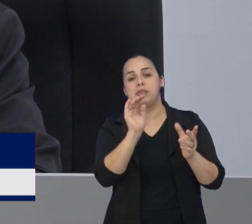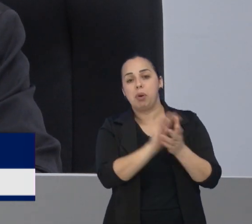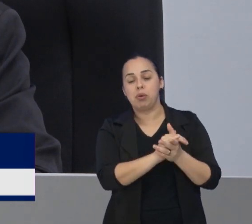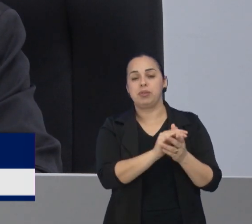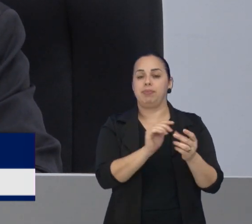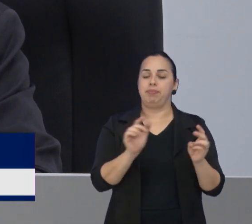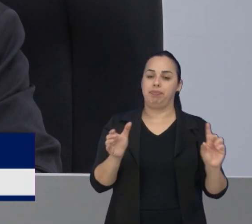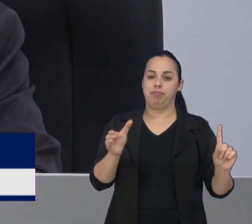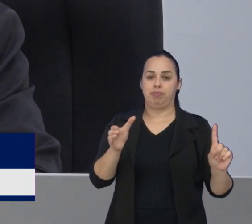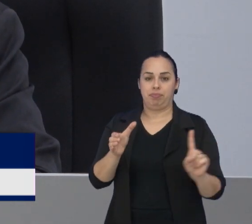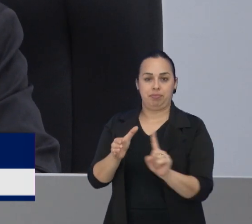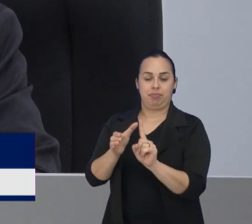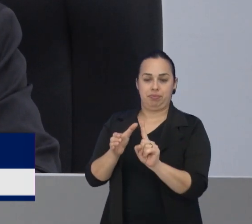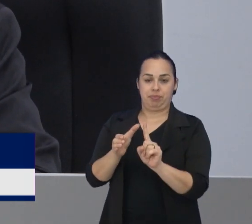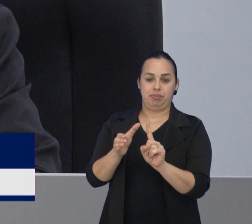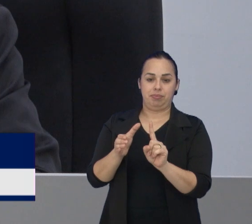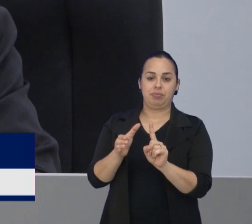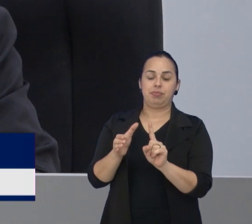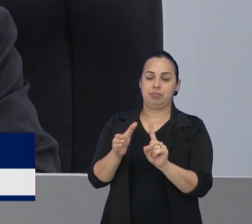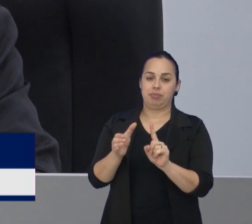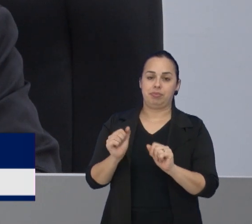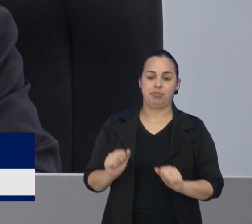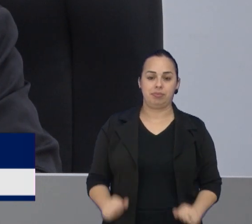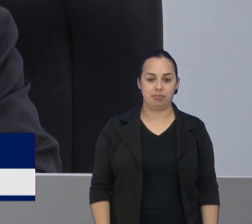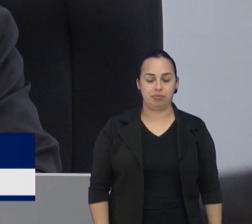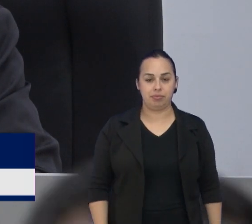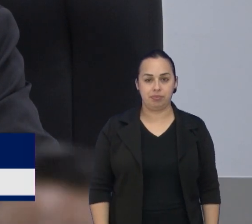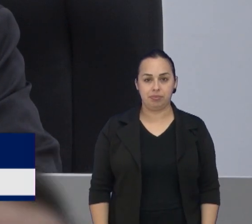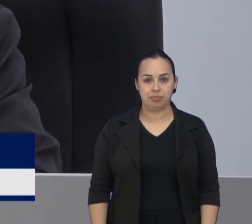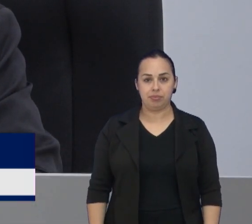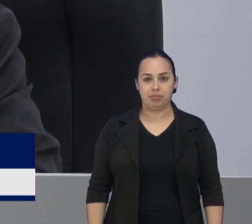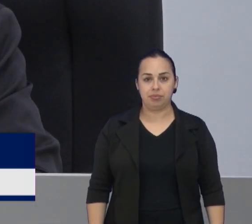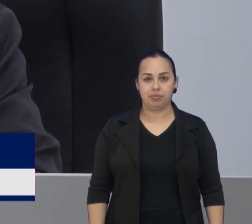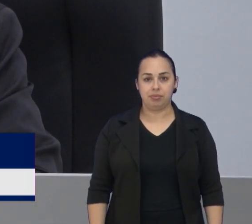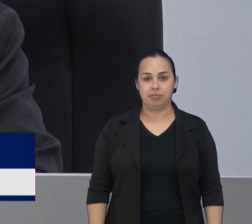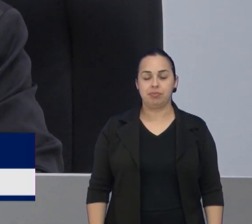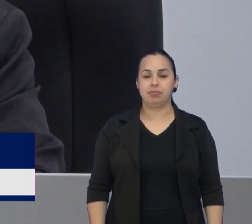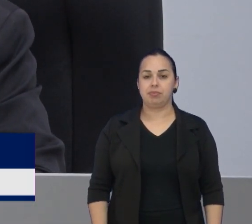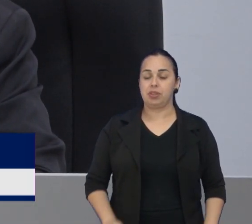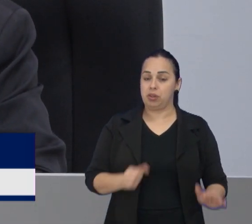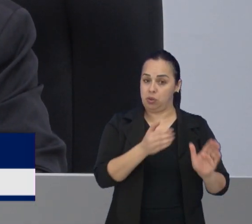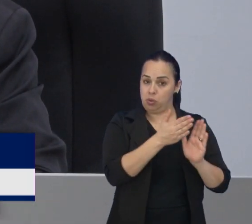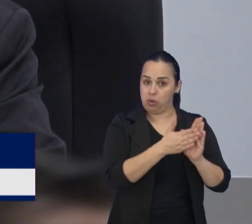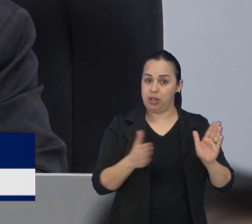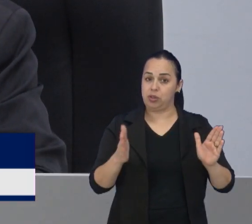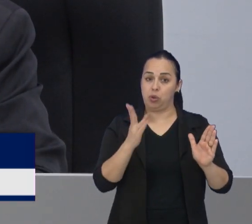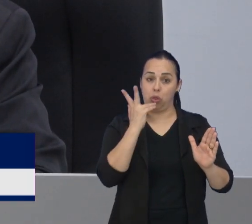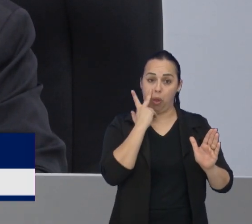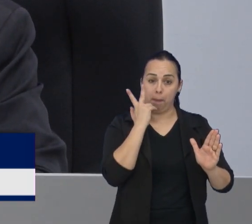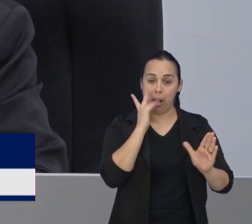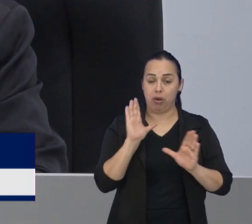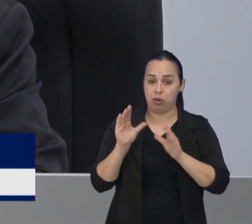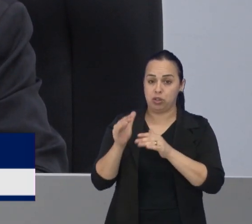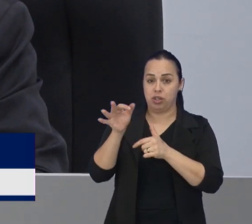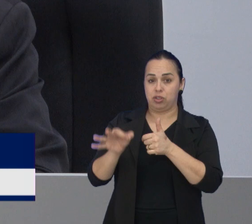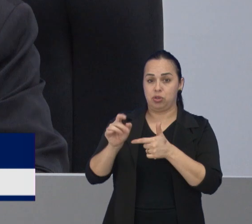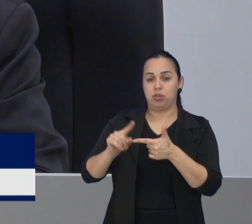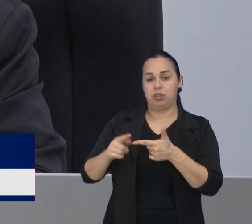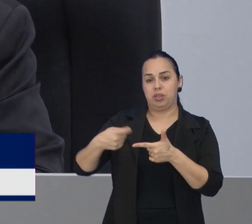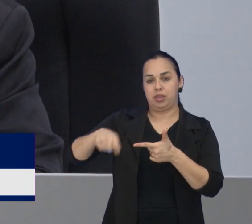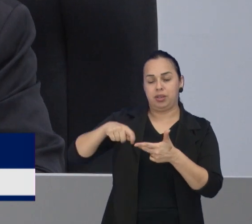legal, conforme o caso, e da outras providências. Rito ordinário, Comissões de